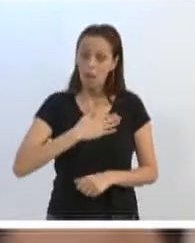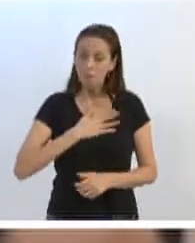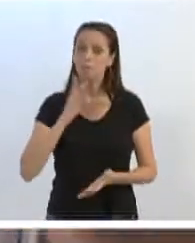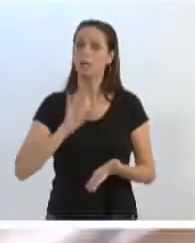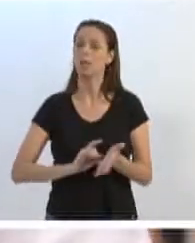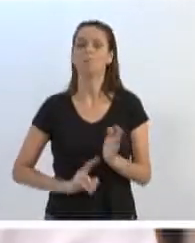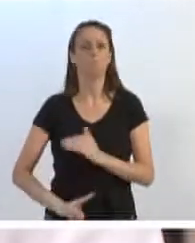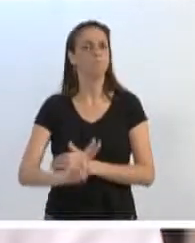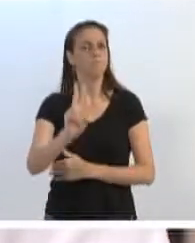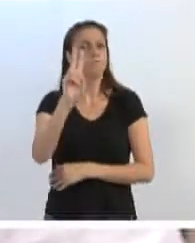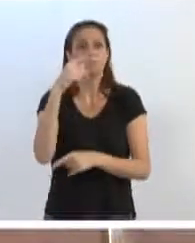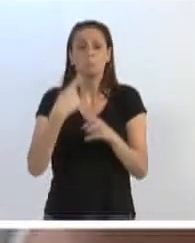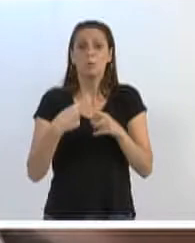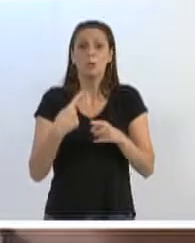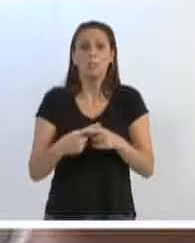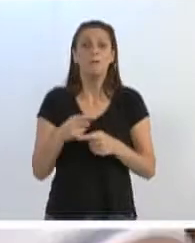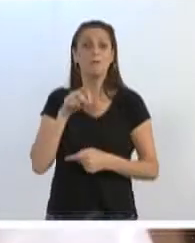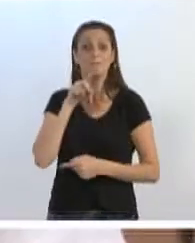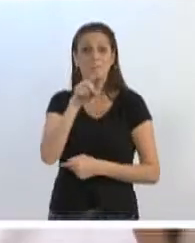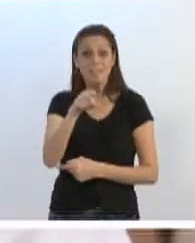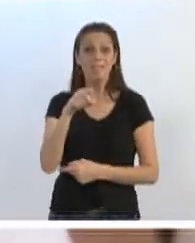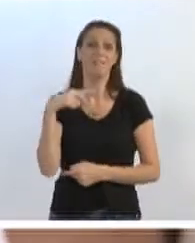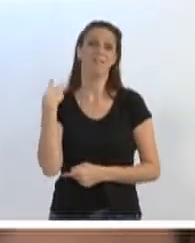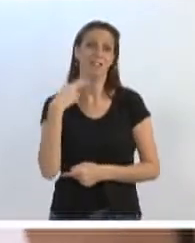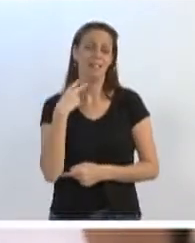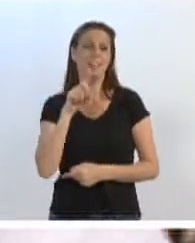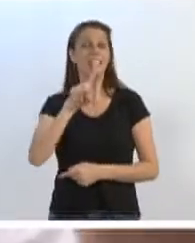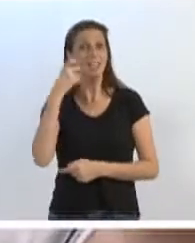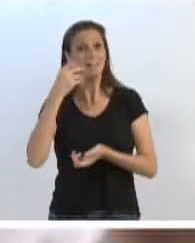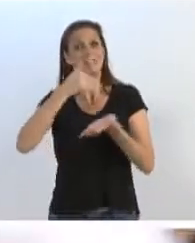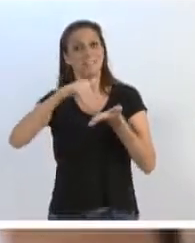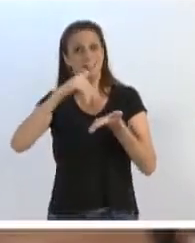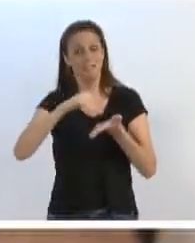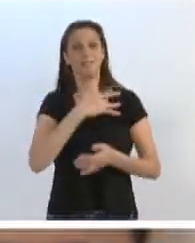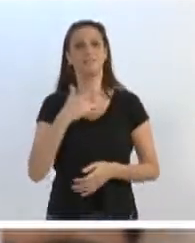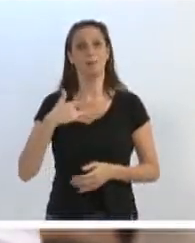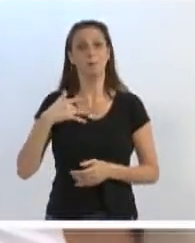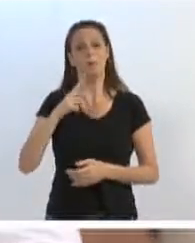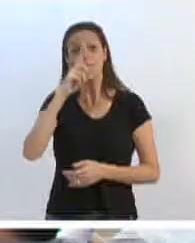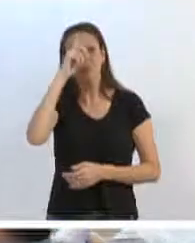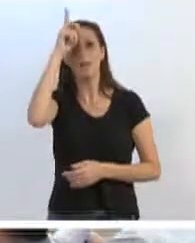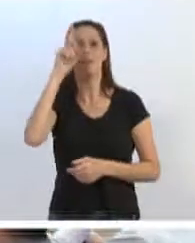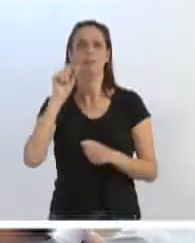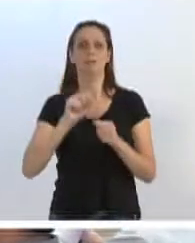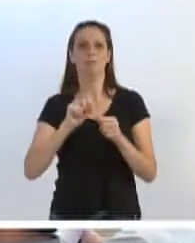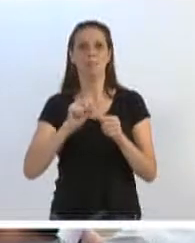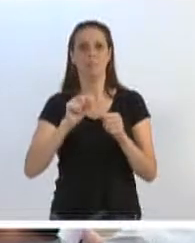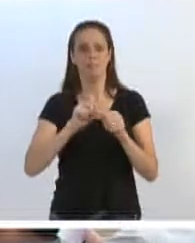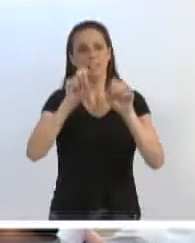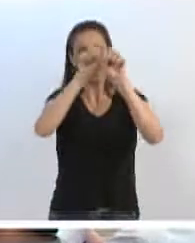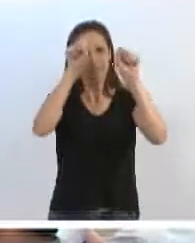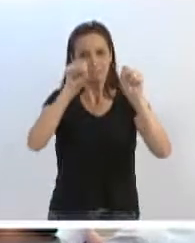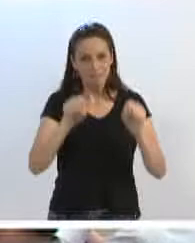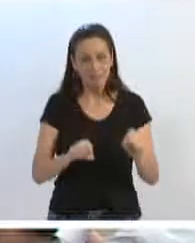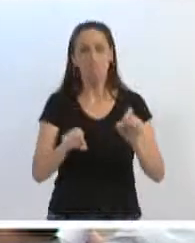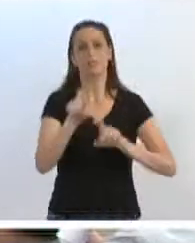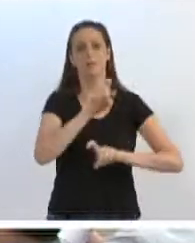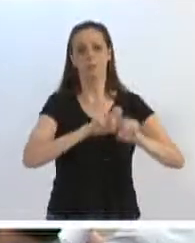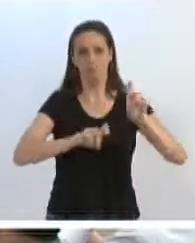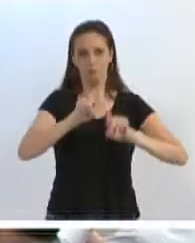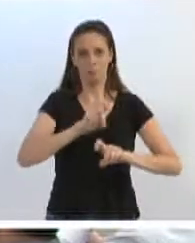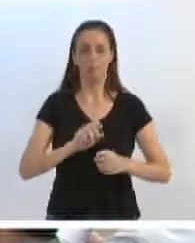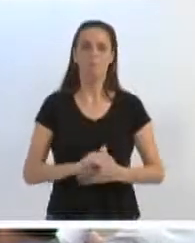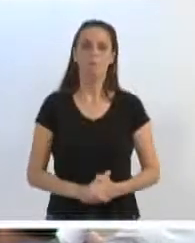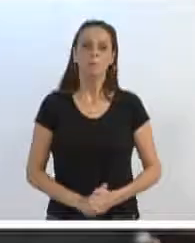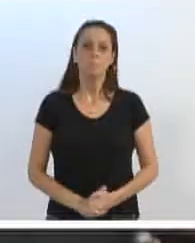sendo um vereador aqui nessa cidade sendo o secretário de blumenau parabéns e obrigado claro com a atualização